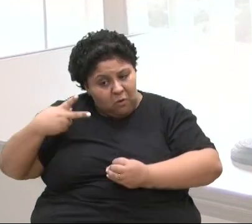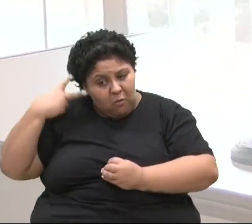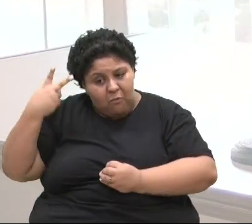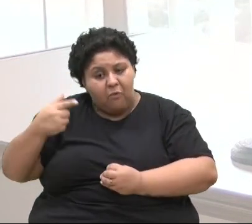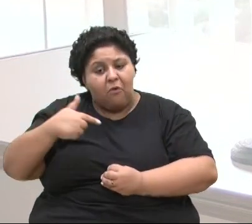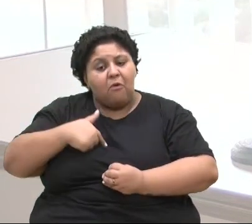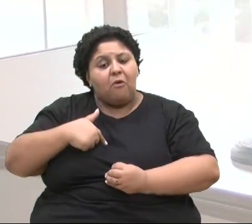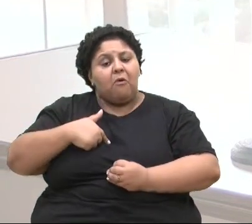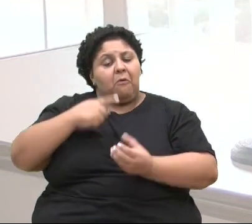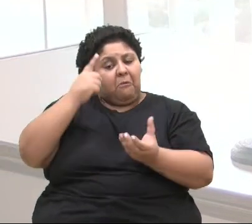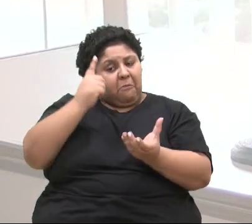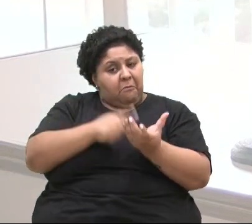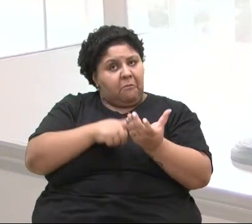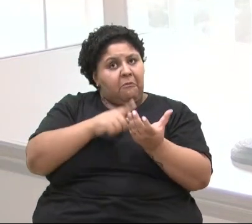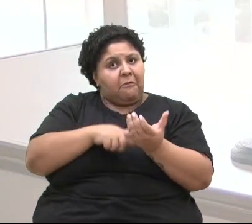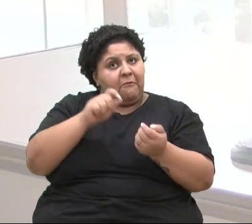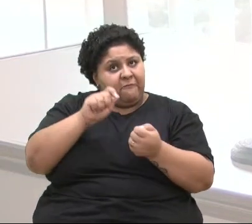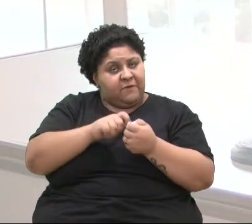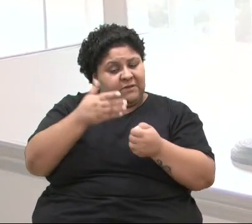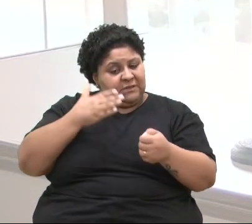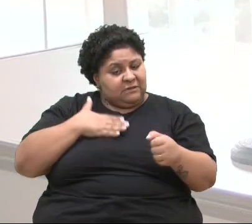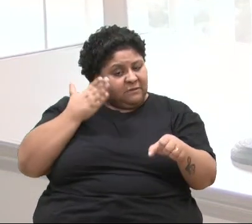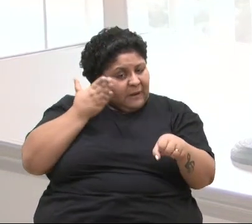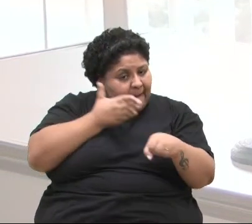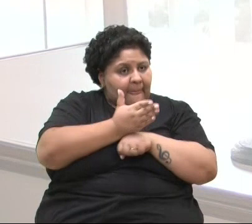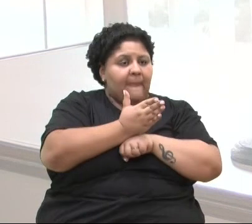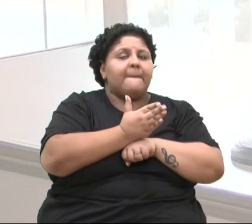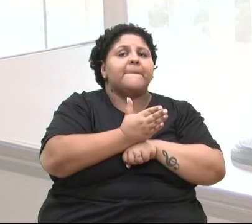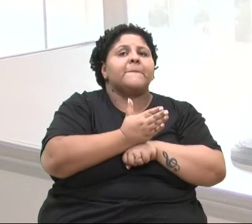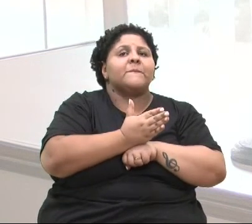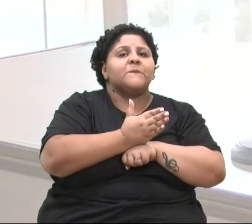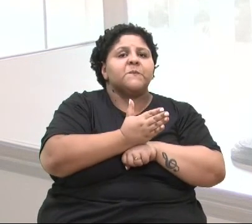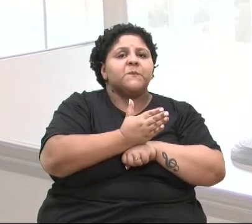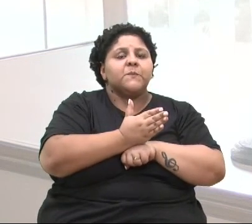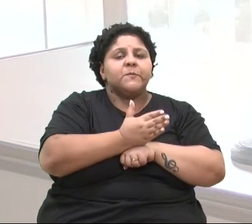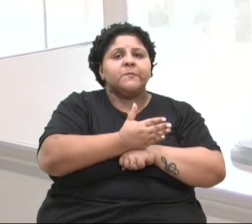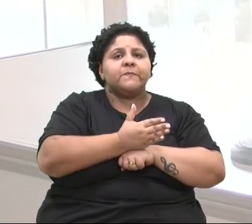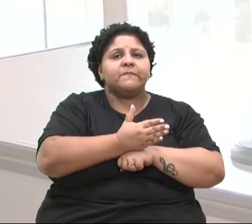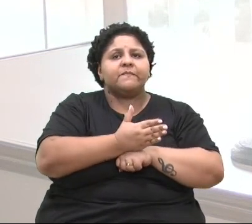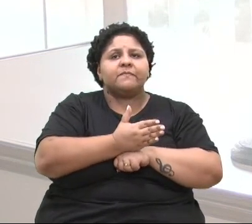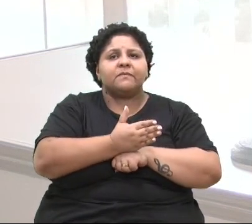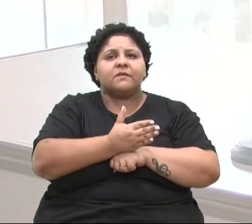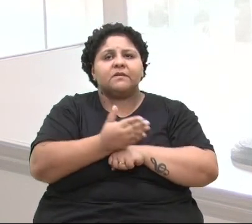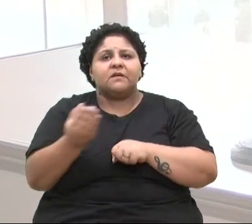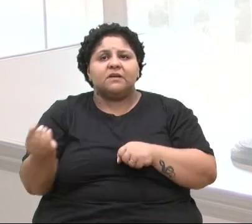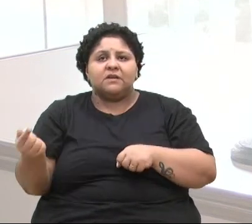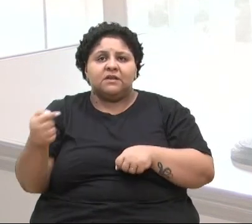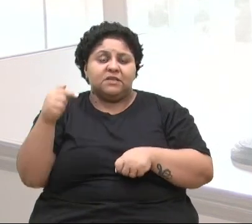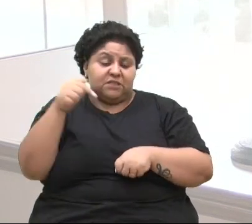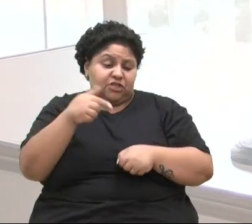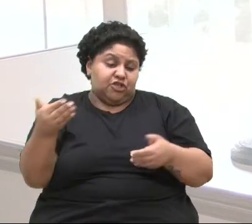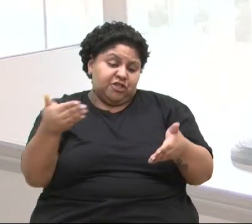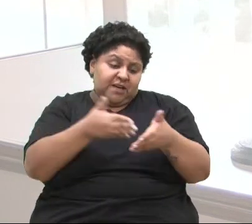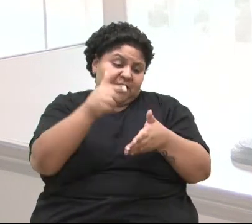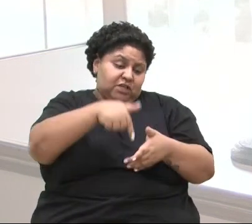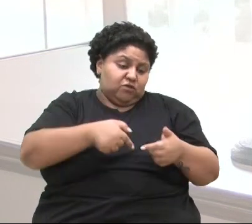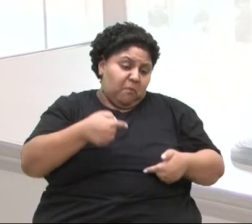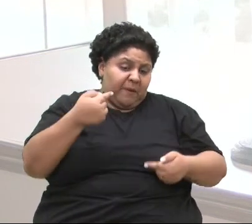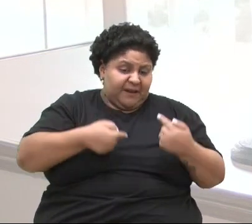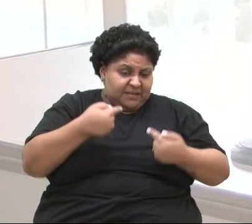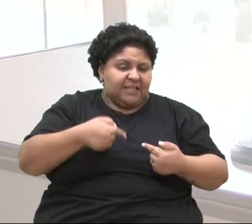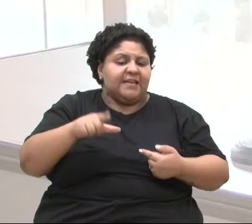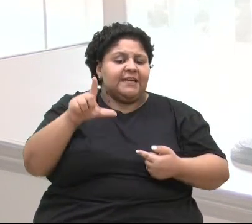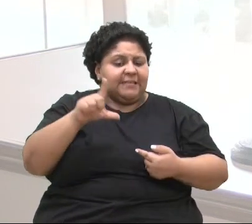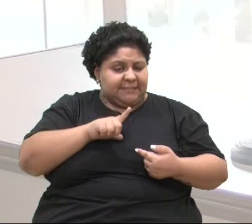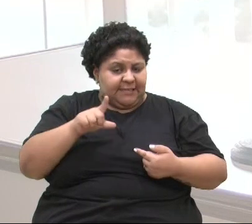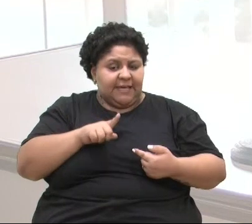fazer a minha parte, vou ajudar no que eu posso. Acho que o cara, se viesse aqui só para criticar, está errado, tem que ter a crítica,